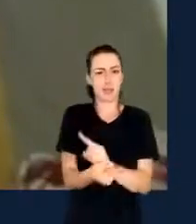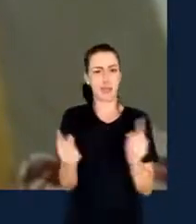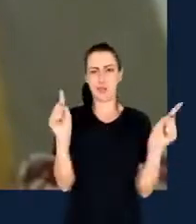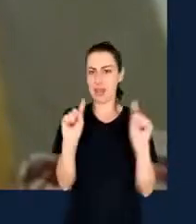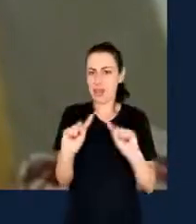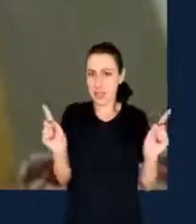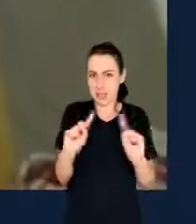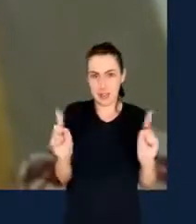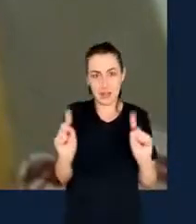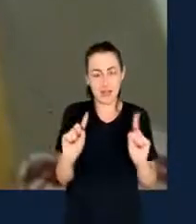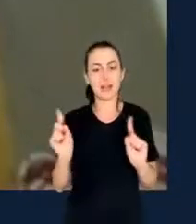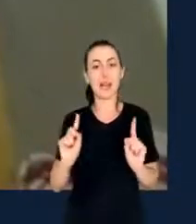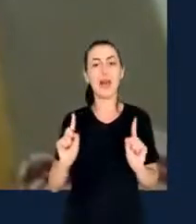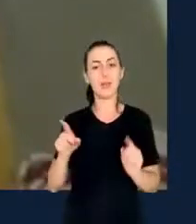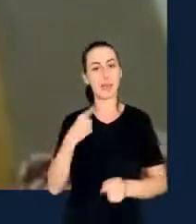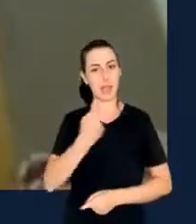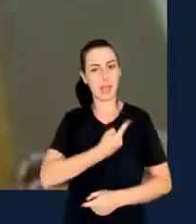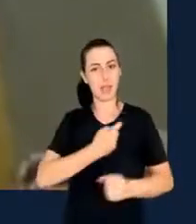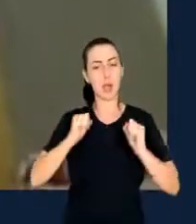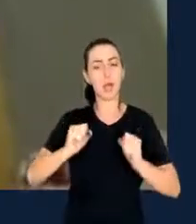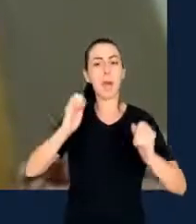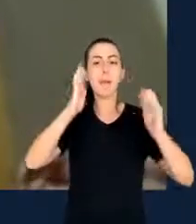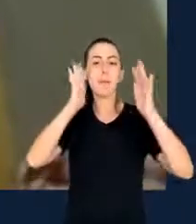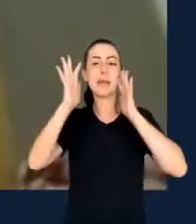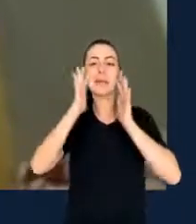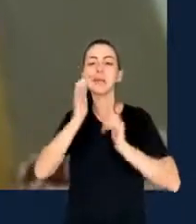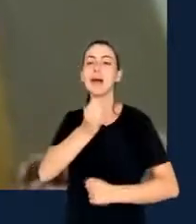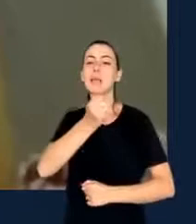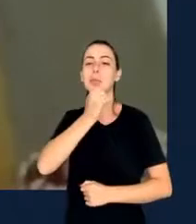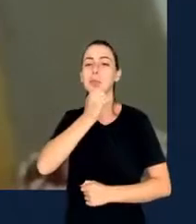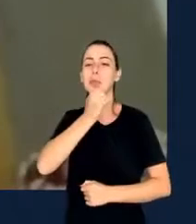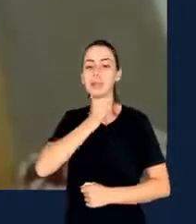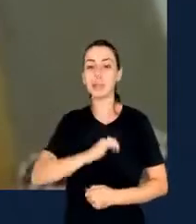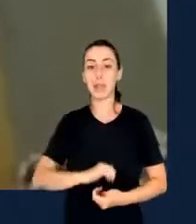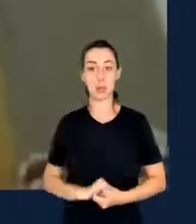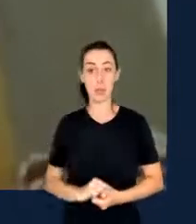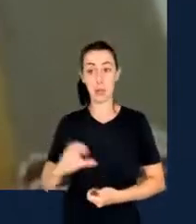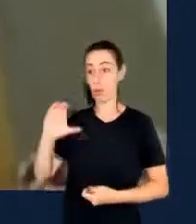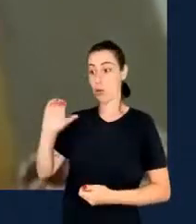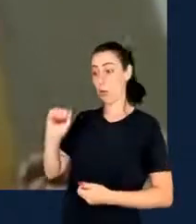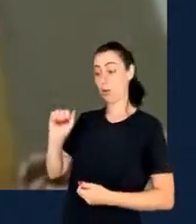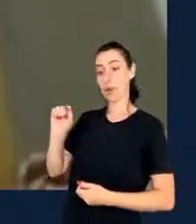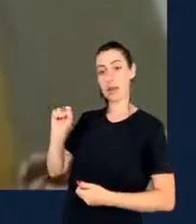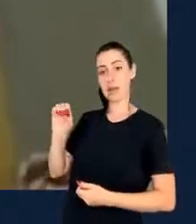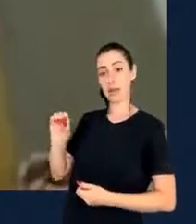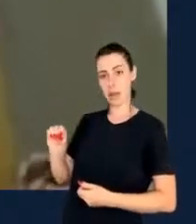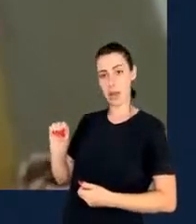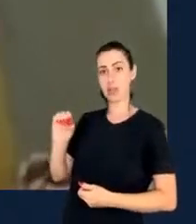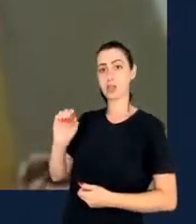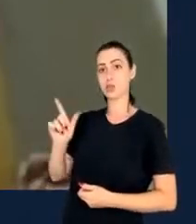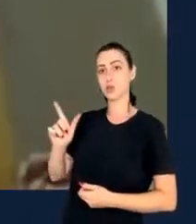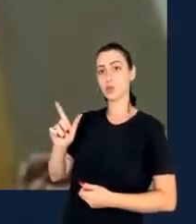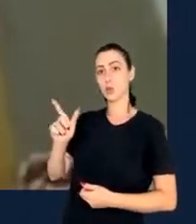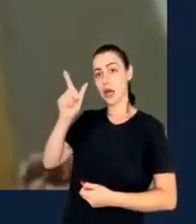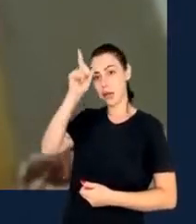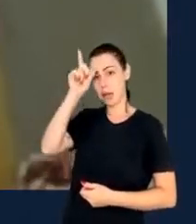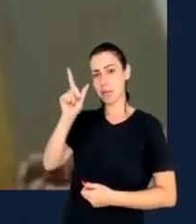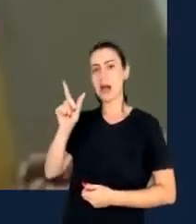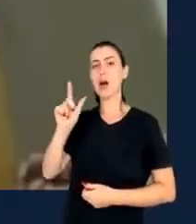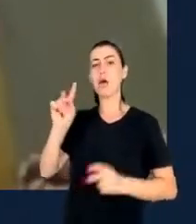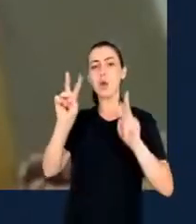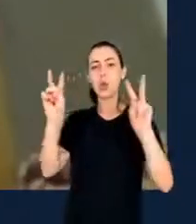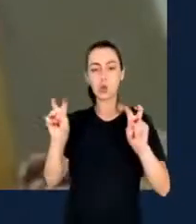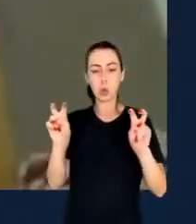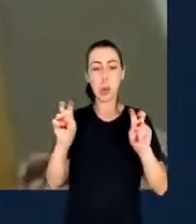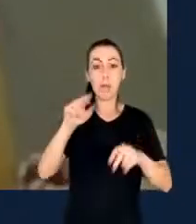que basta a gente pensar a gente usa muito como referência é o caso alemão sobre possibilidade de mau uso de dados coletados